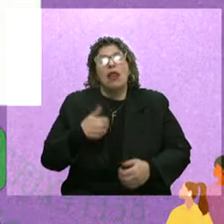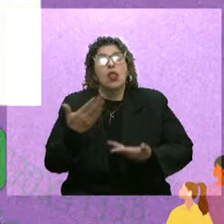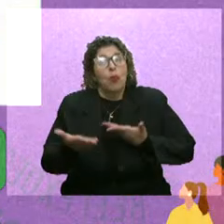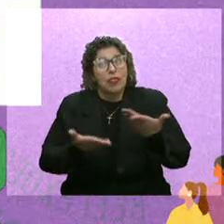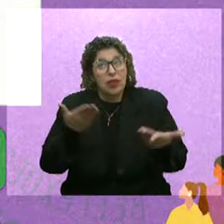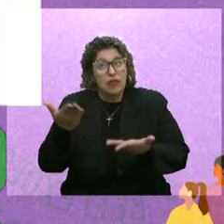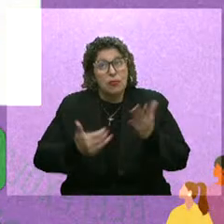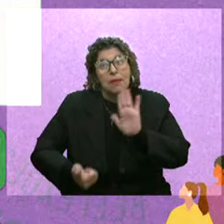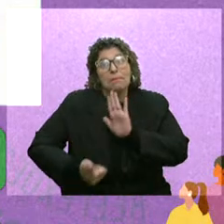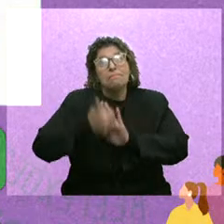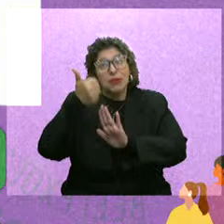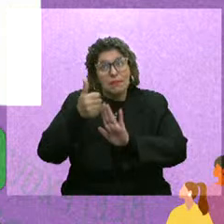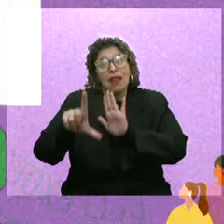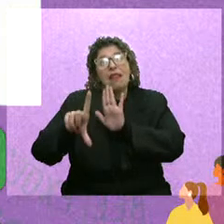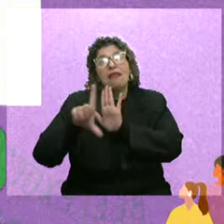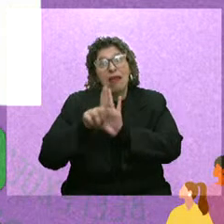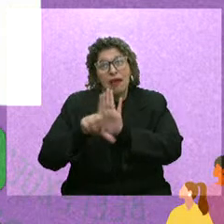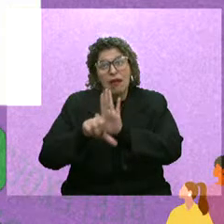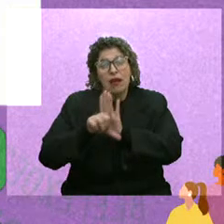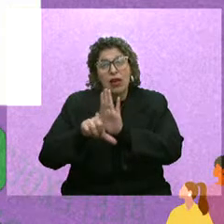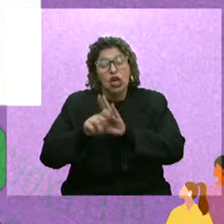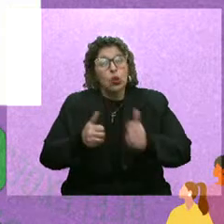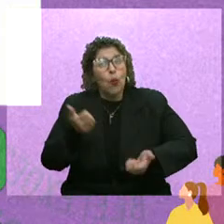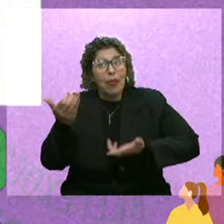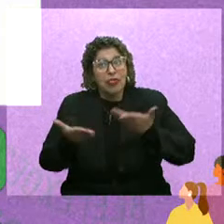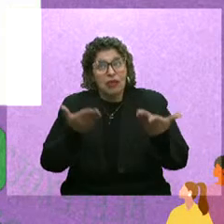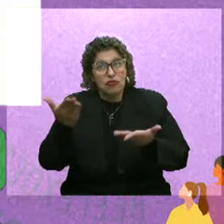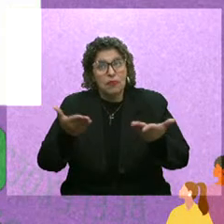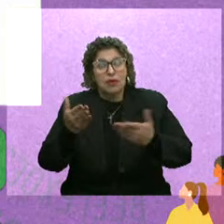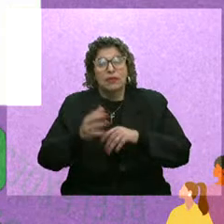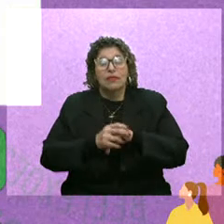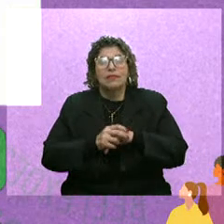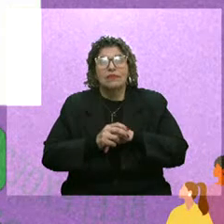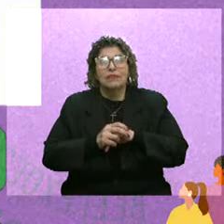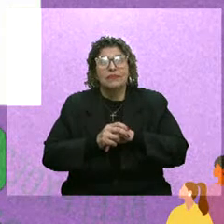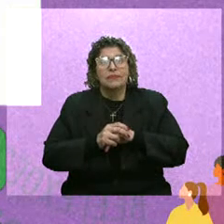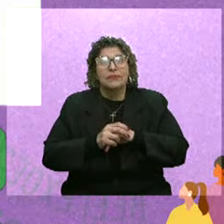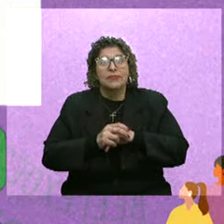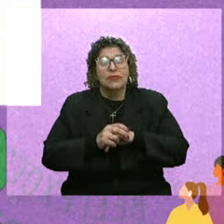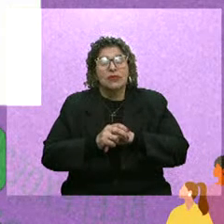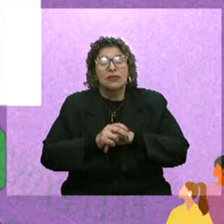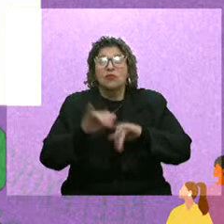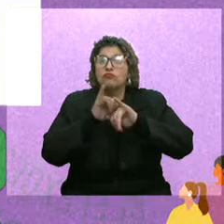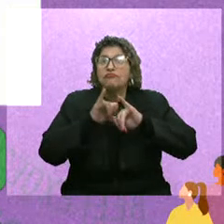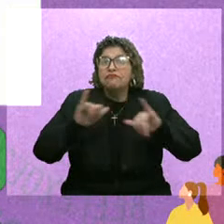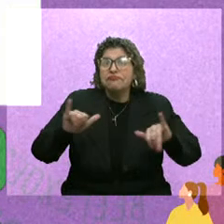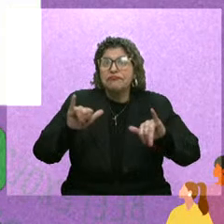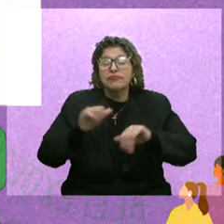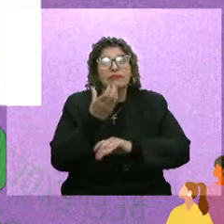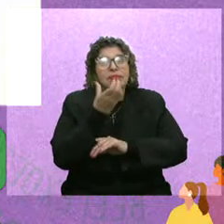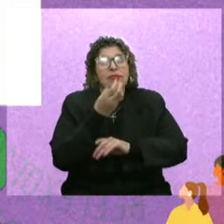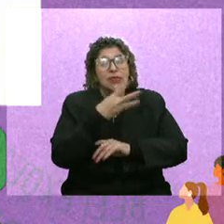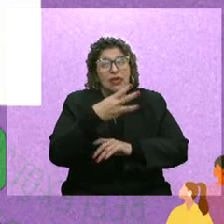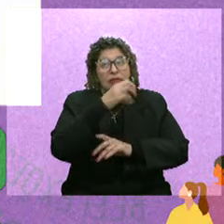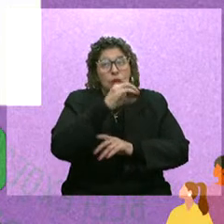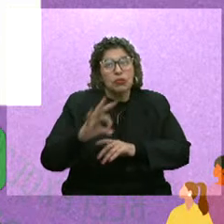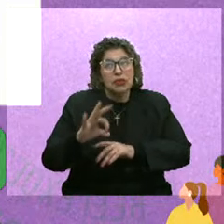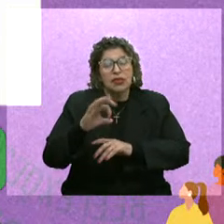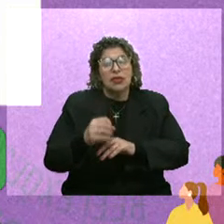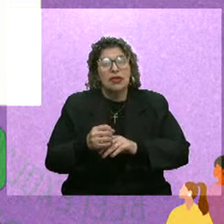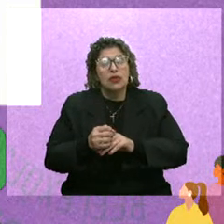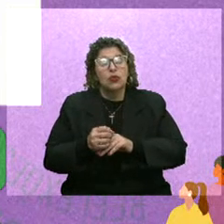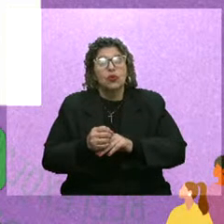a primeira lei foi a questão do atendimento. Eles vão dizer o seguinte... 30% disse no